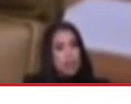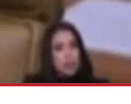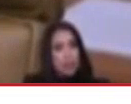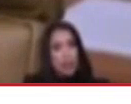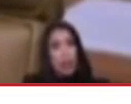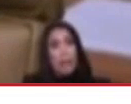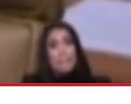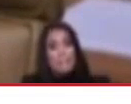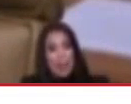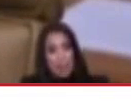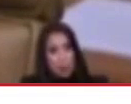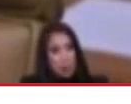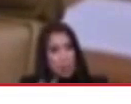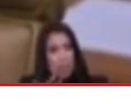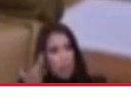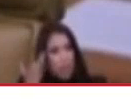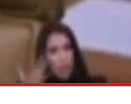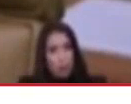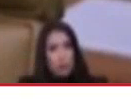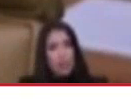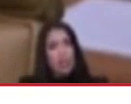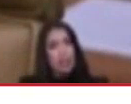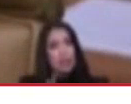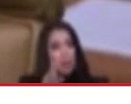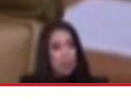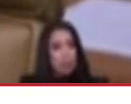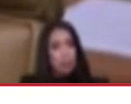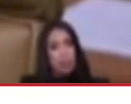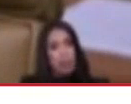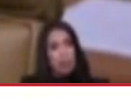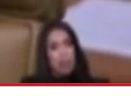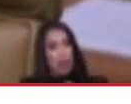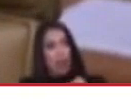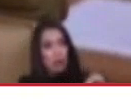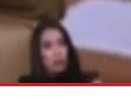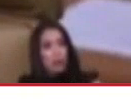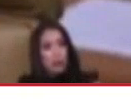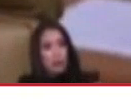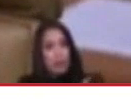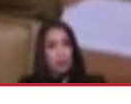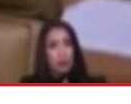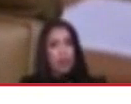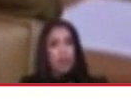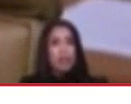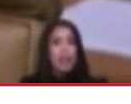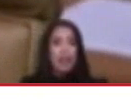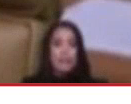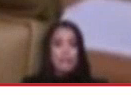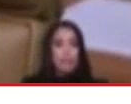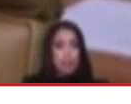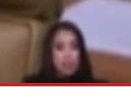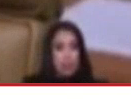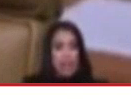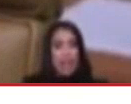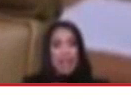analfabetos ou seja o analfabeto ele é considerado traficante quando é pego com